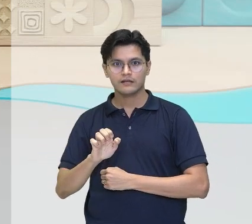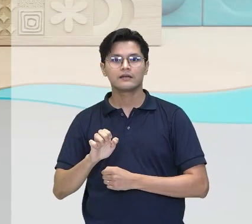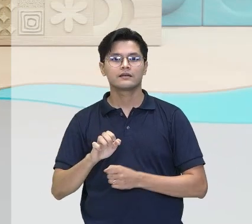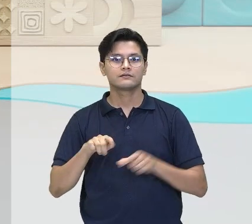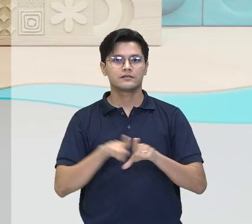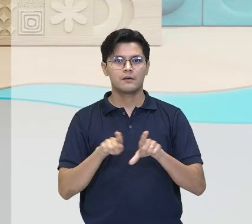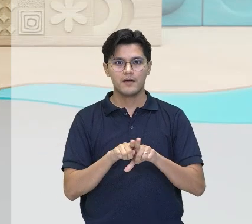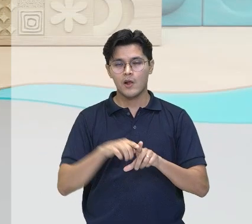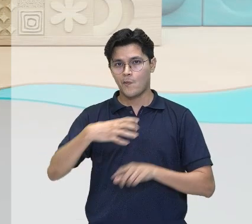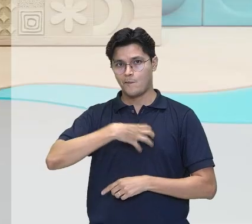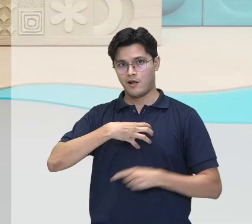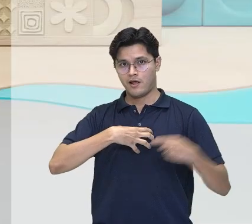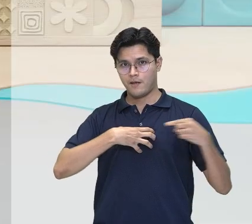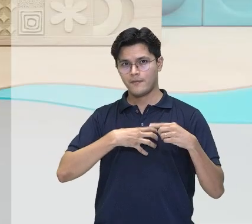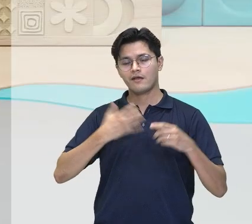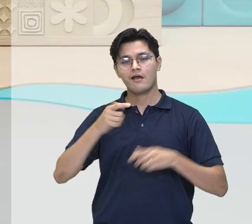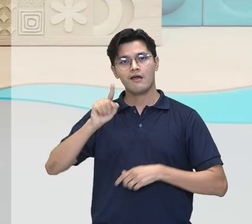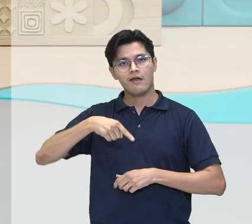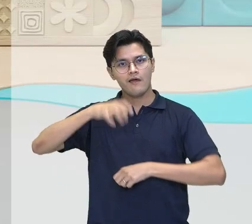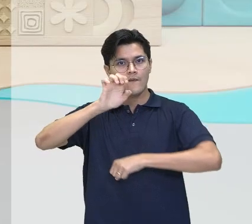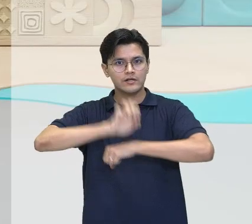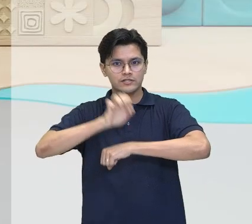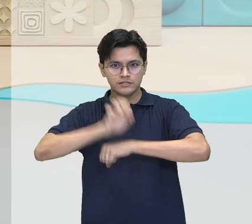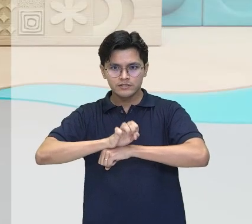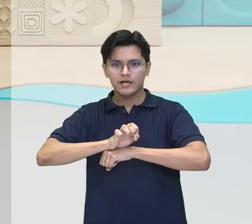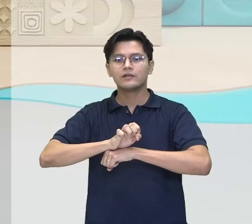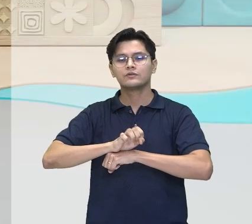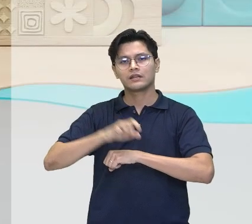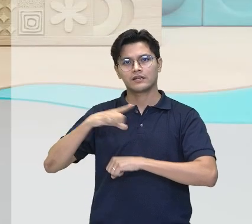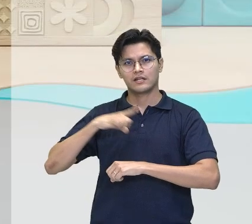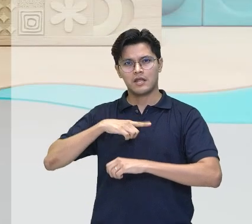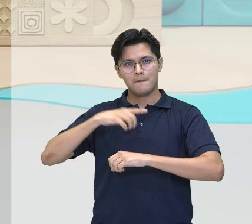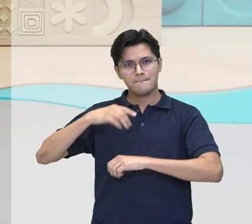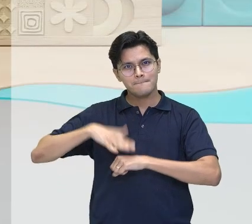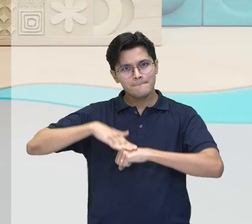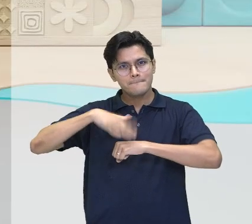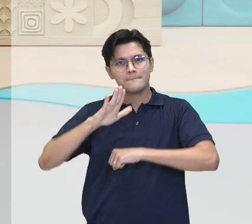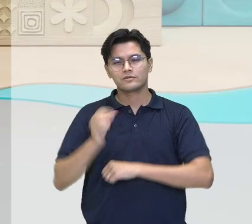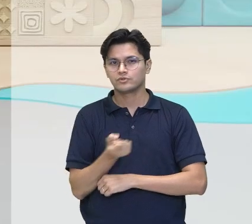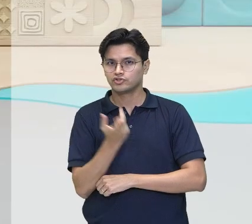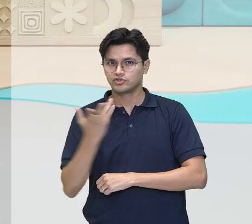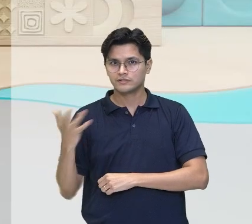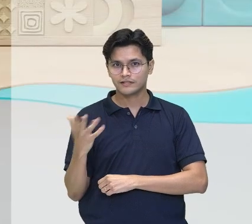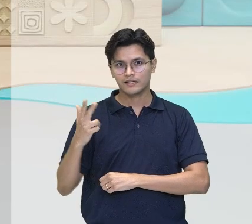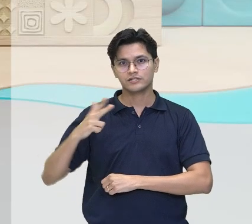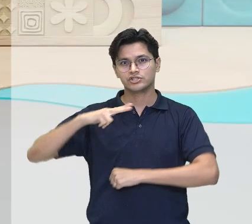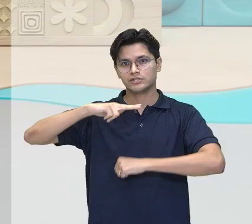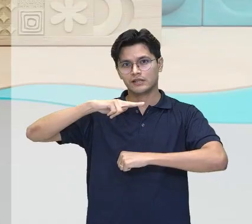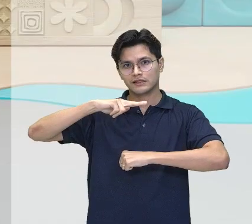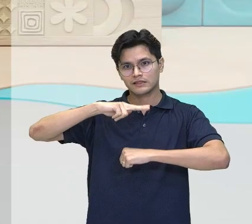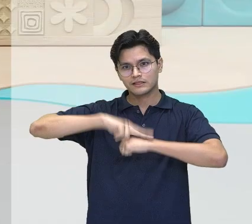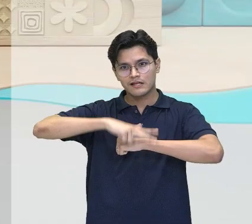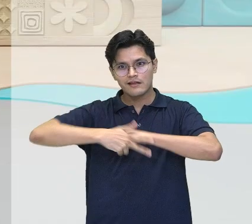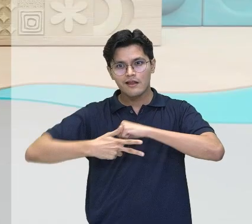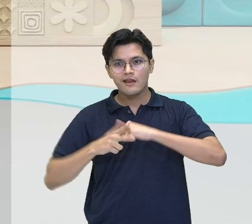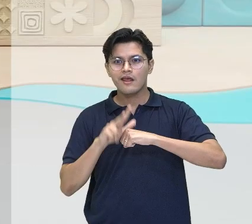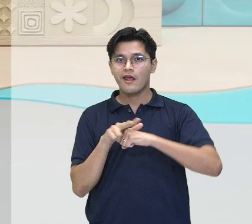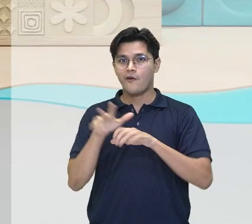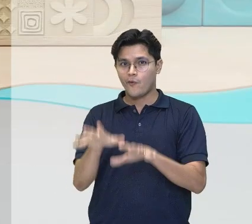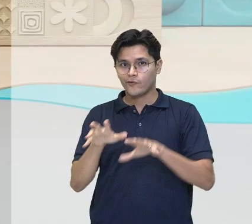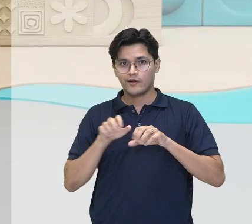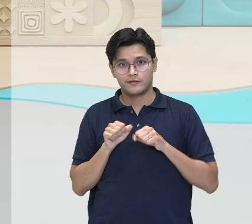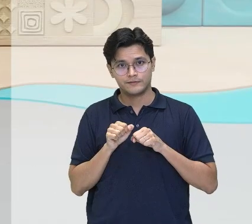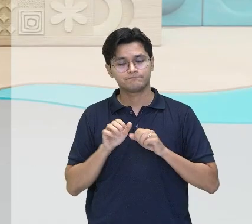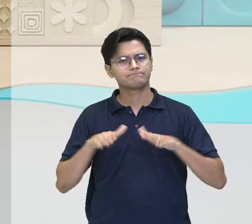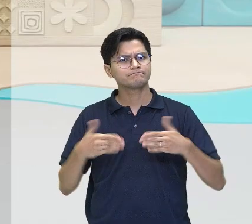com o maior número de casos de dengue. Então, vejam que a gente está trazendo assim, o Brasil, de forma geral, ali, com